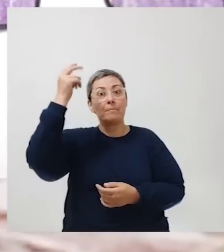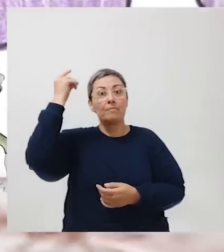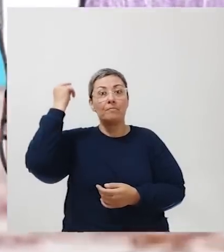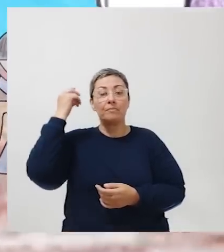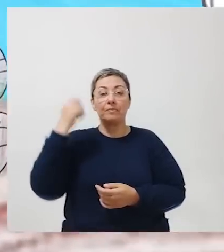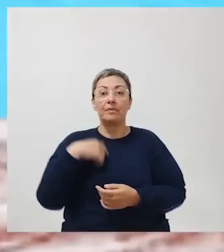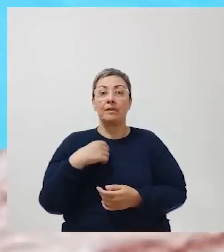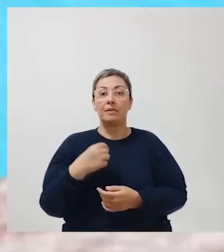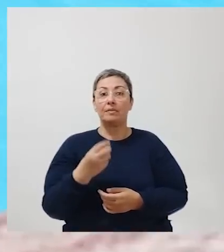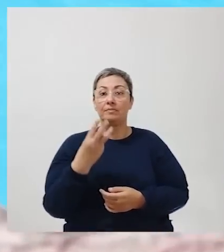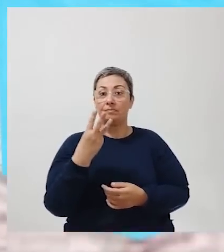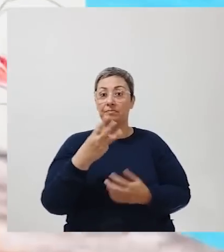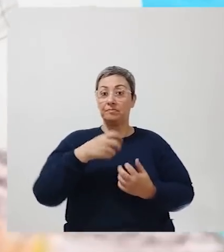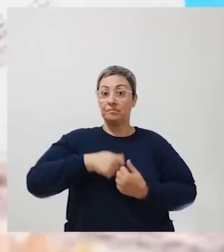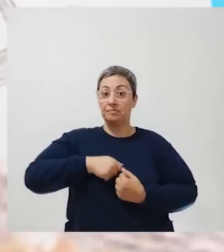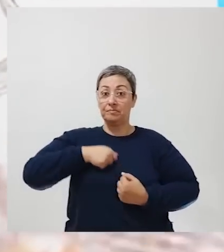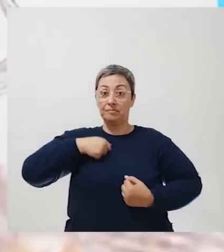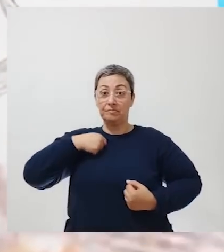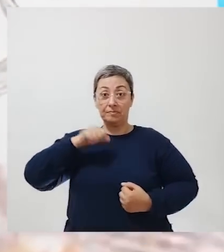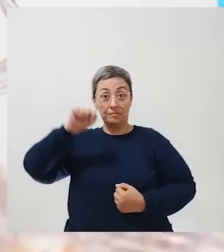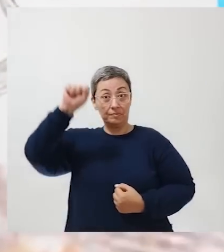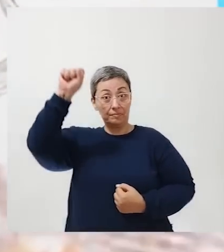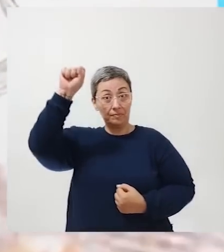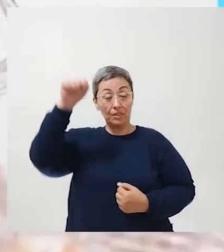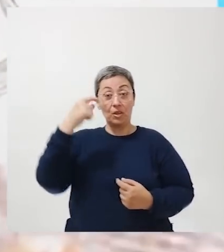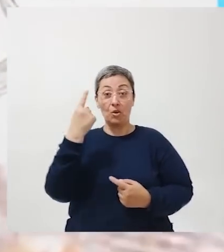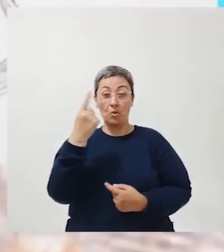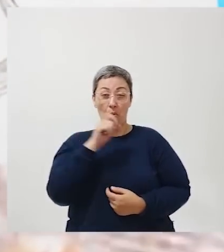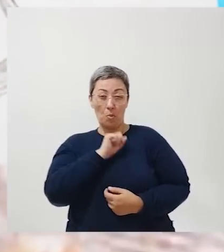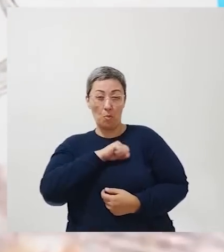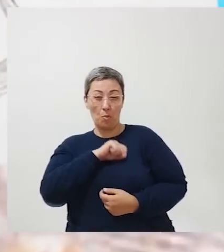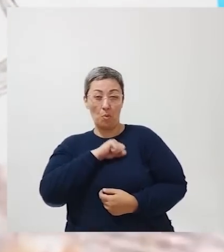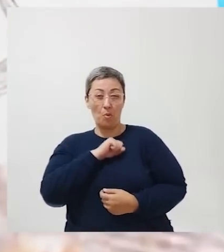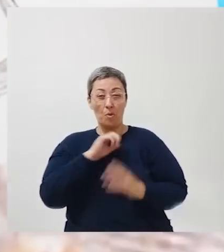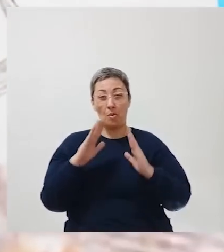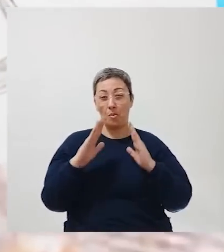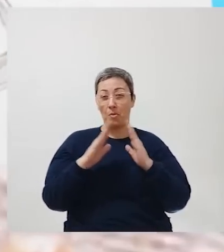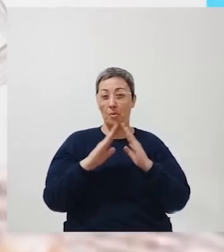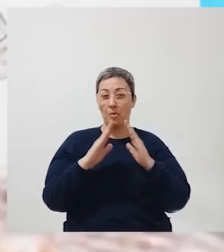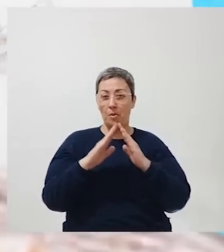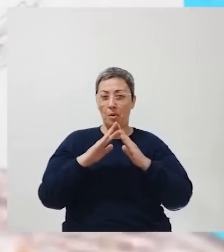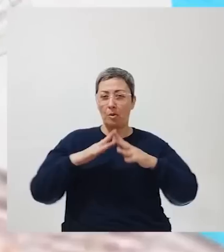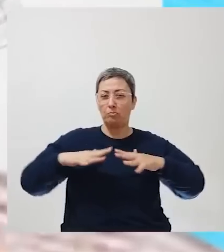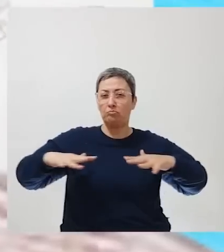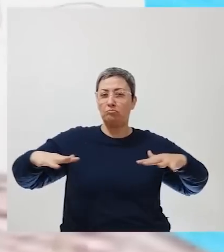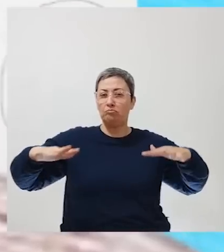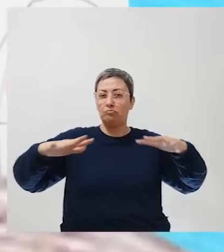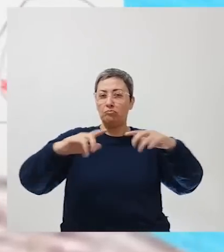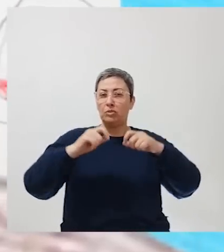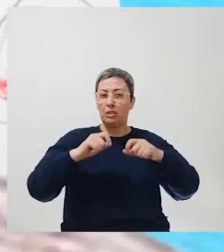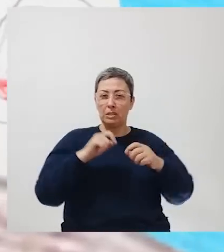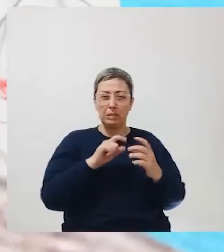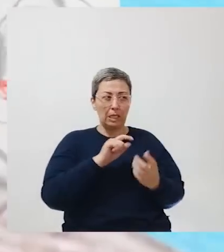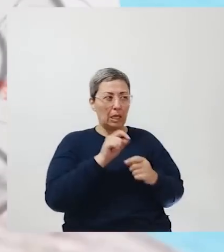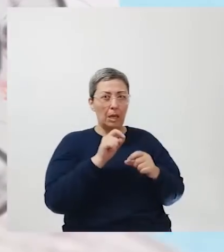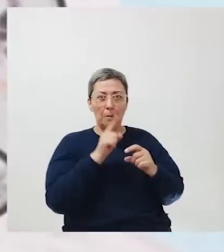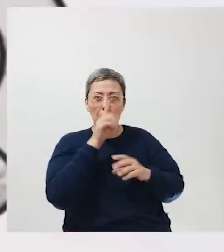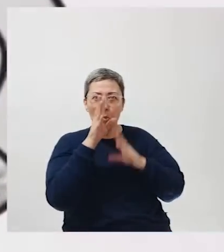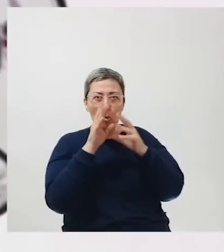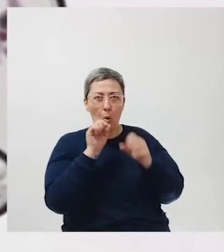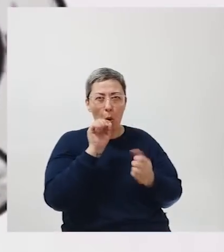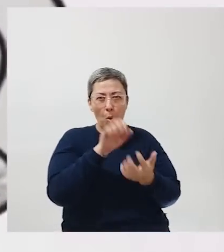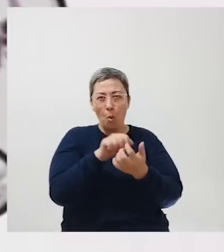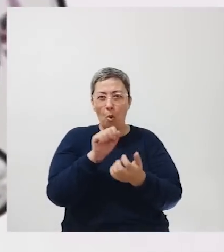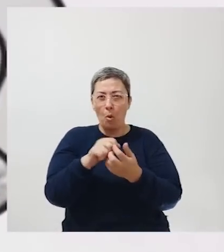vez 3 heróis e alguns vilões que moravam em um campo cheio de armadilhas.